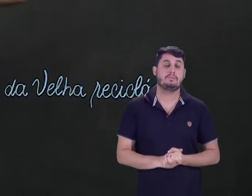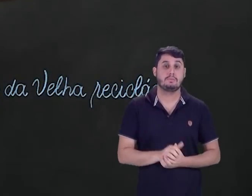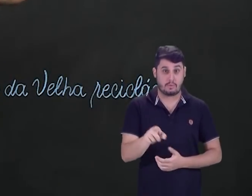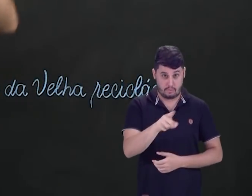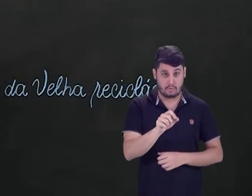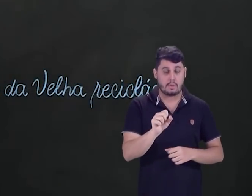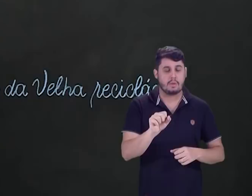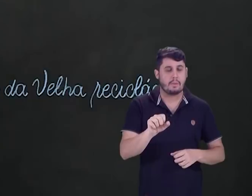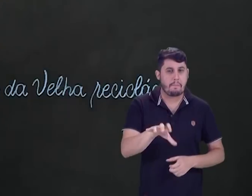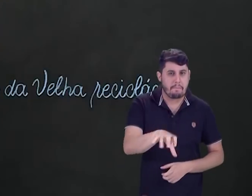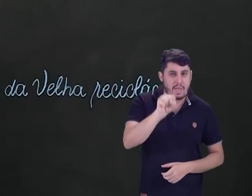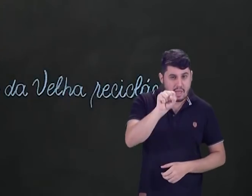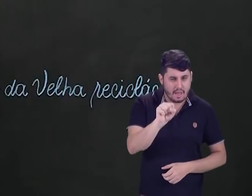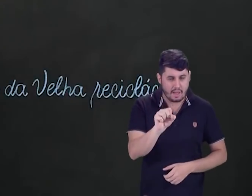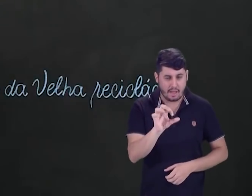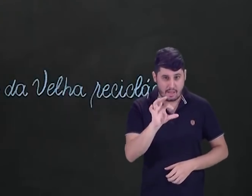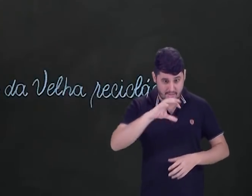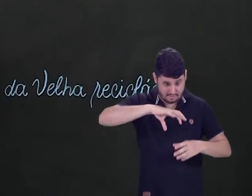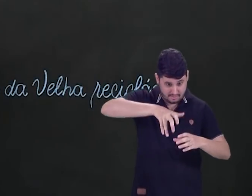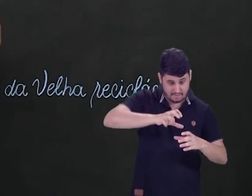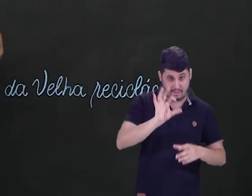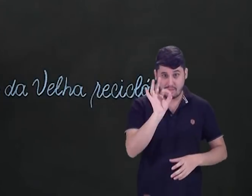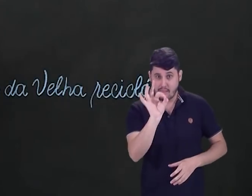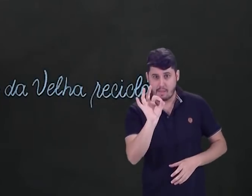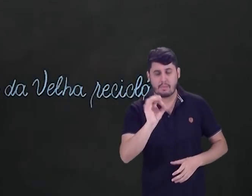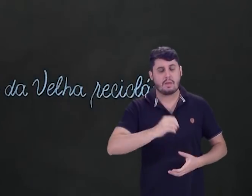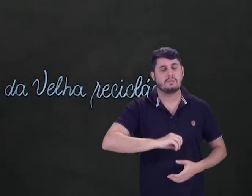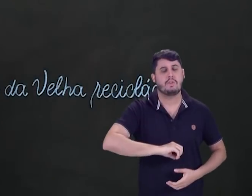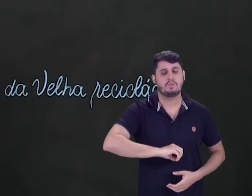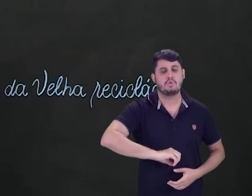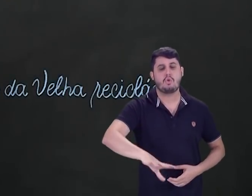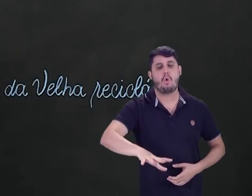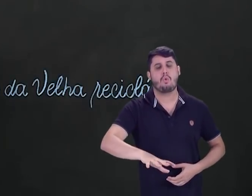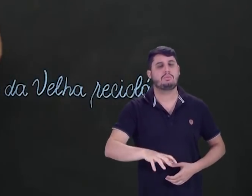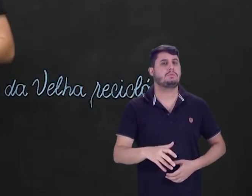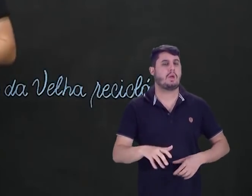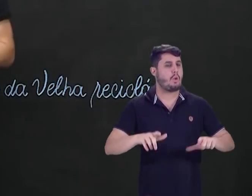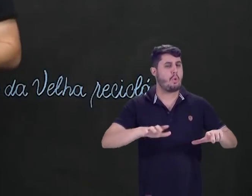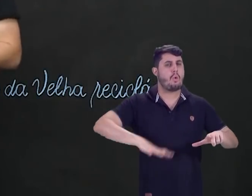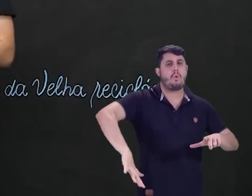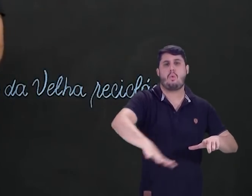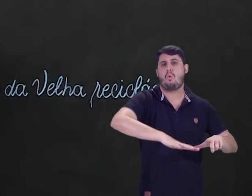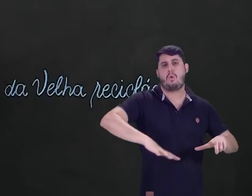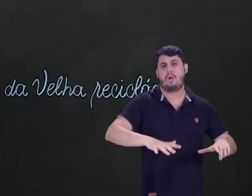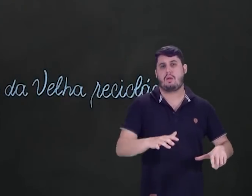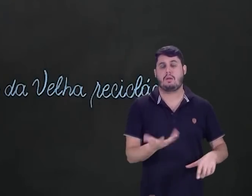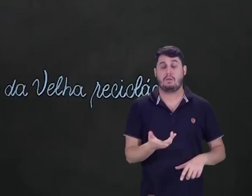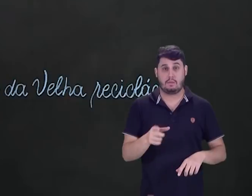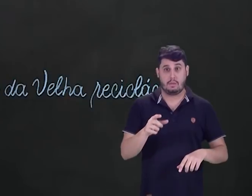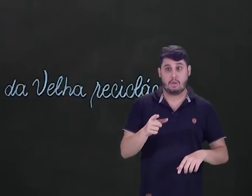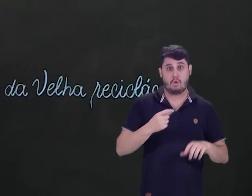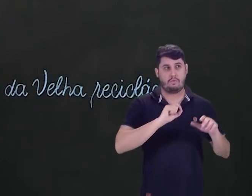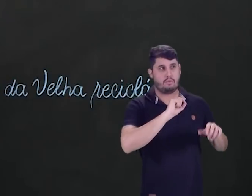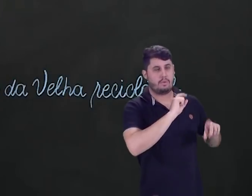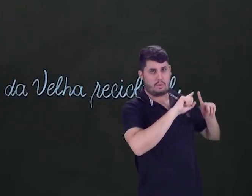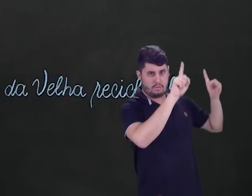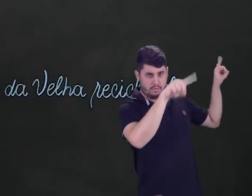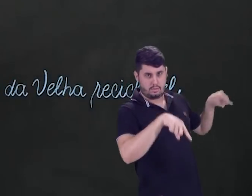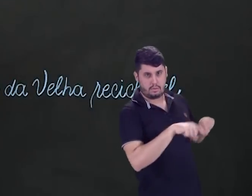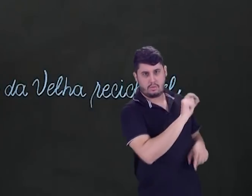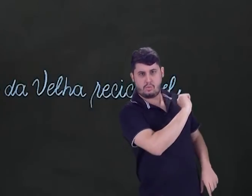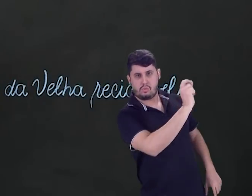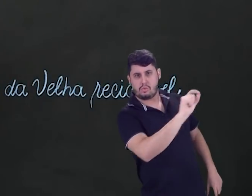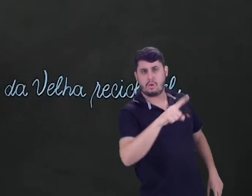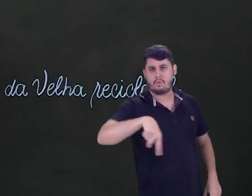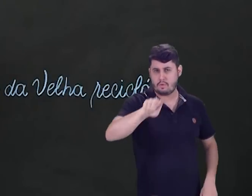tampinhas e vai soltá-las. Colocou num espaço. Eu vou fazer aqui na lousa para ficar mais fácil para a gente ver. Coloquei aqui,